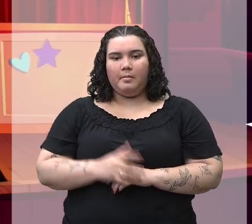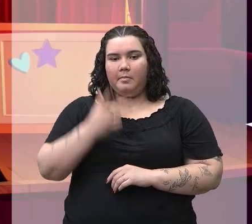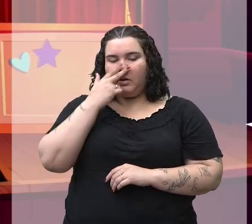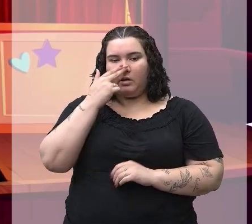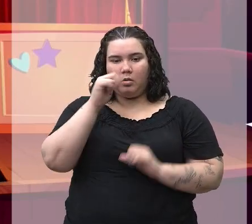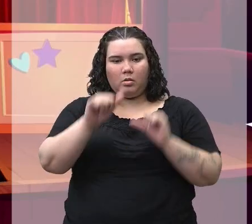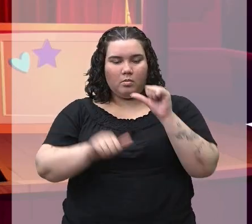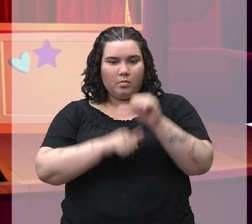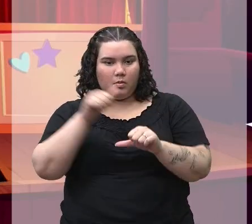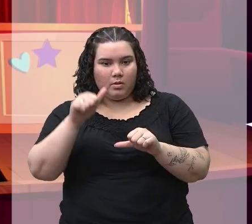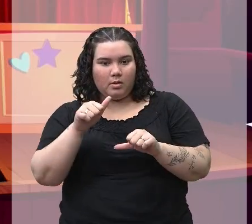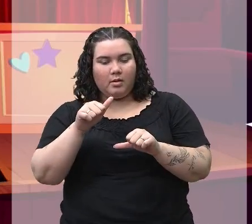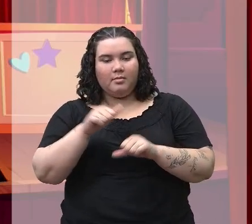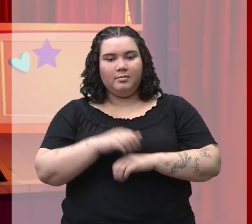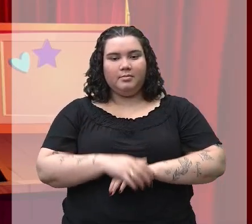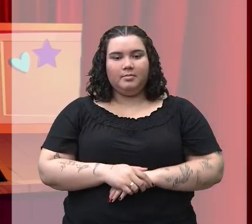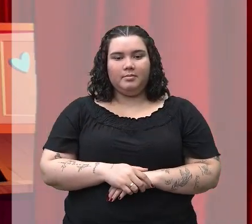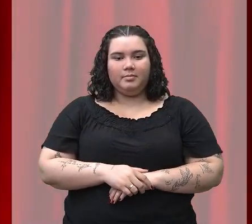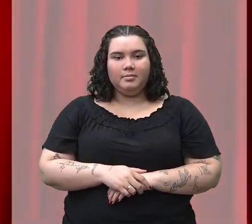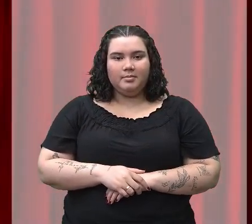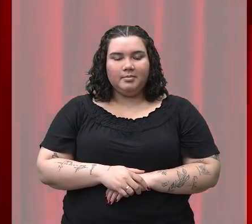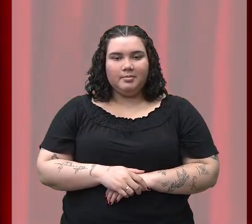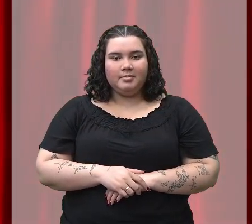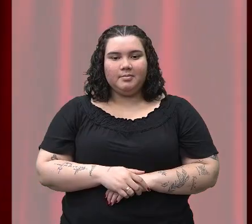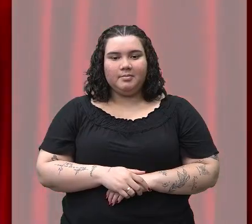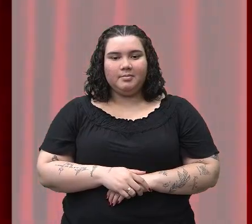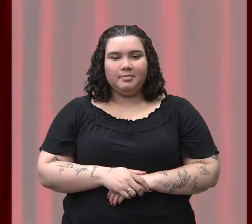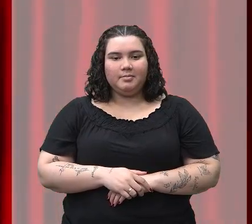esse cenário. Bora lá?